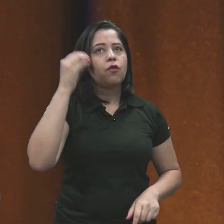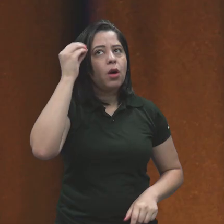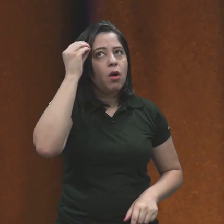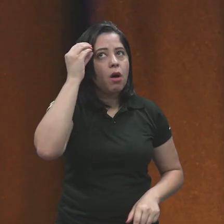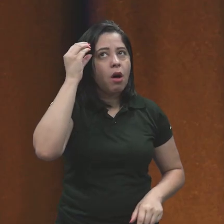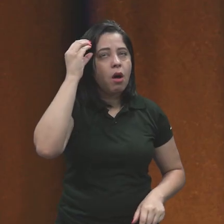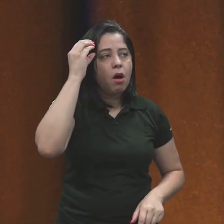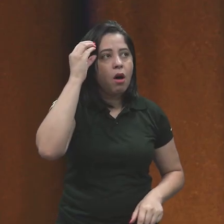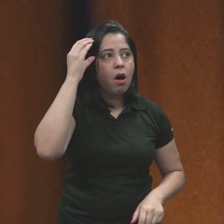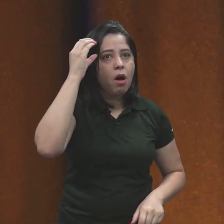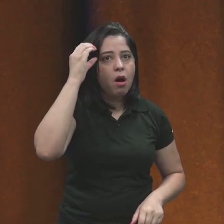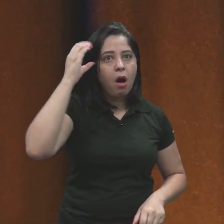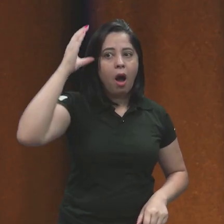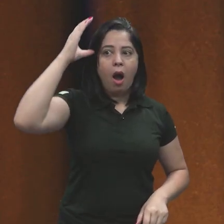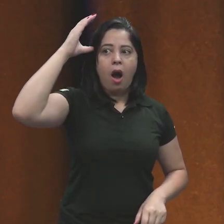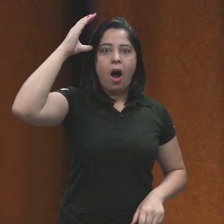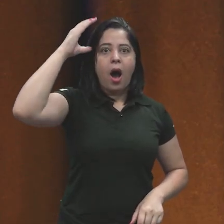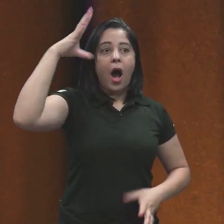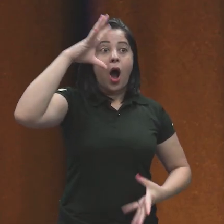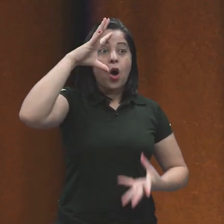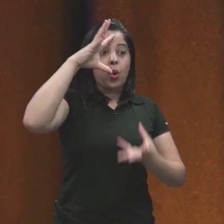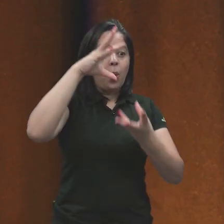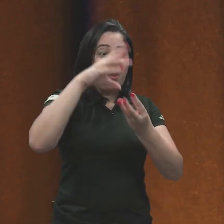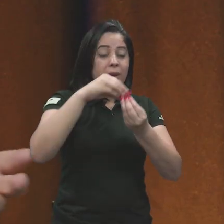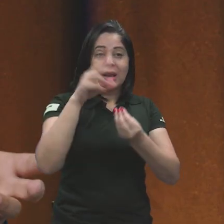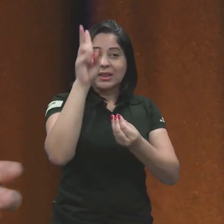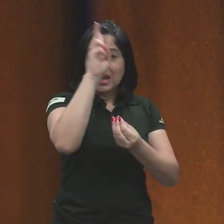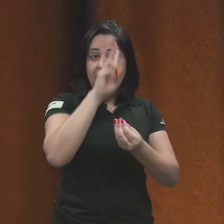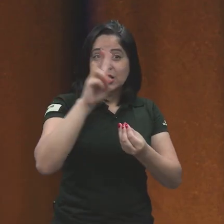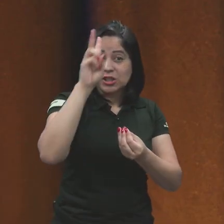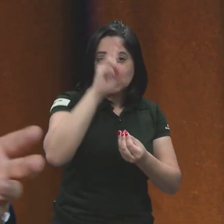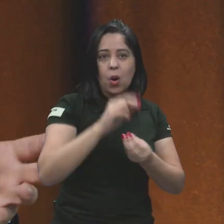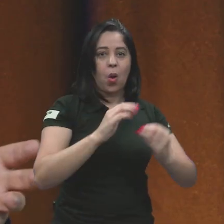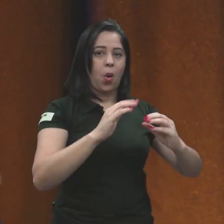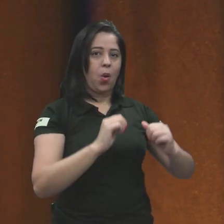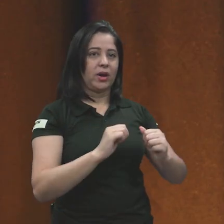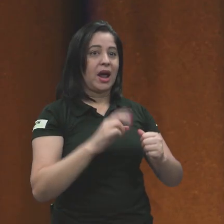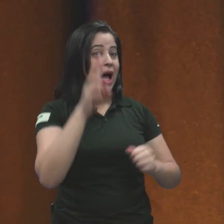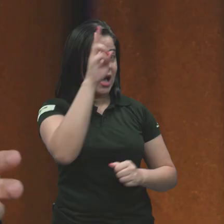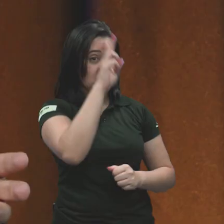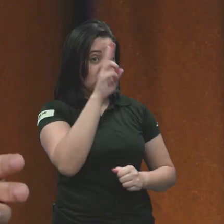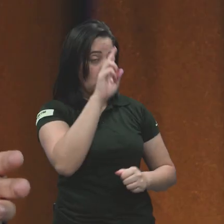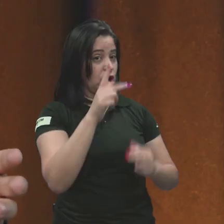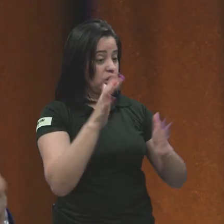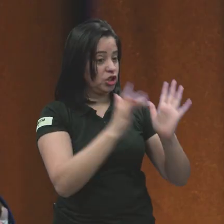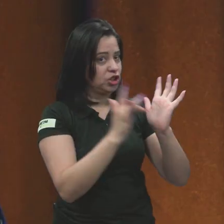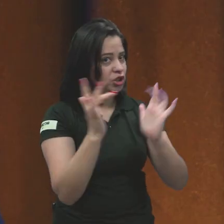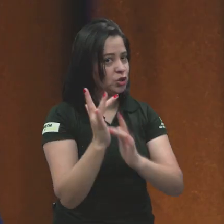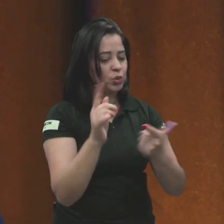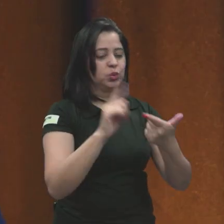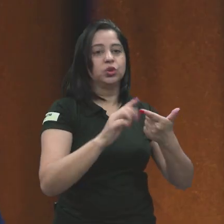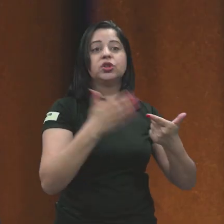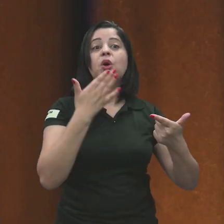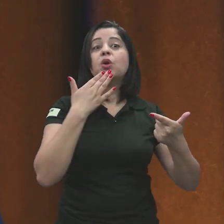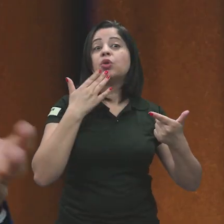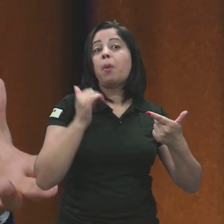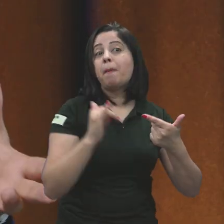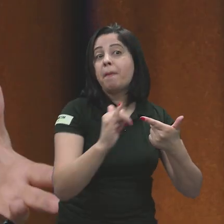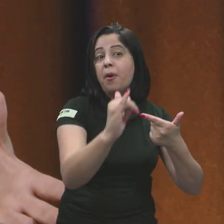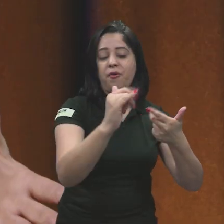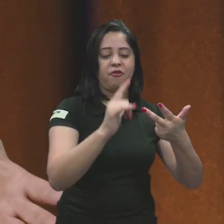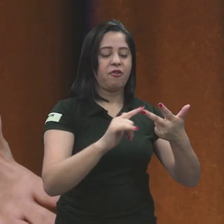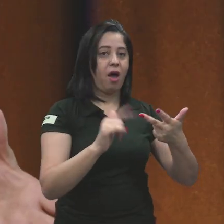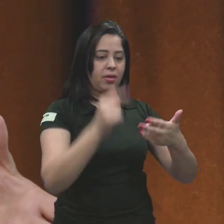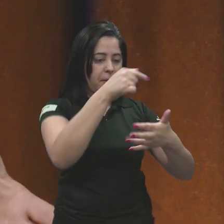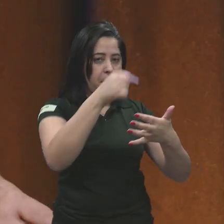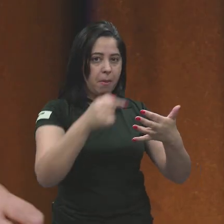as histórias que eu aprendia na igreja, as passagens, os profetas, a história de Jesus. Então era uma forma de eu expressar tudo